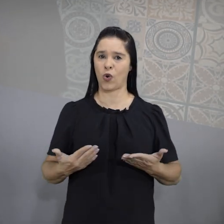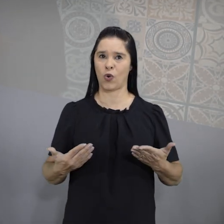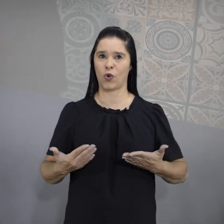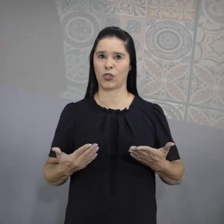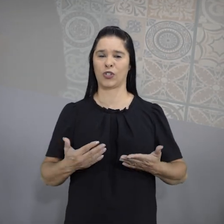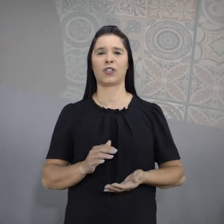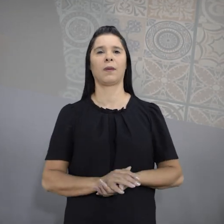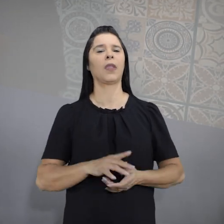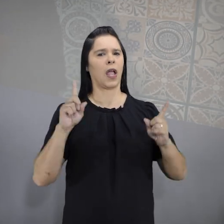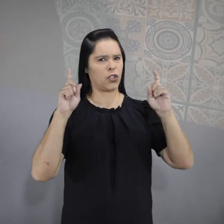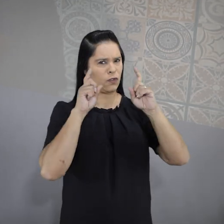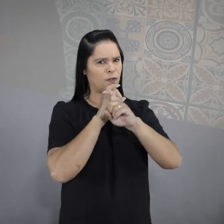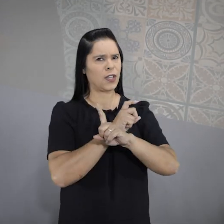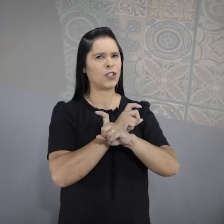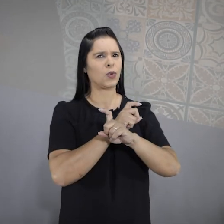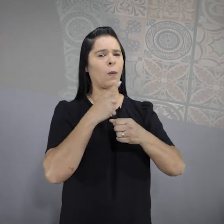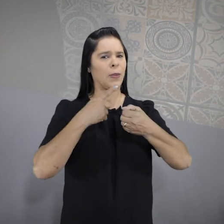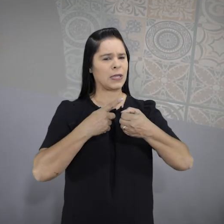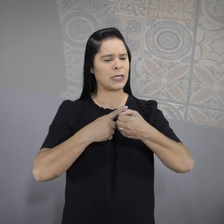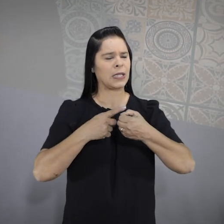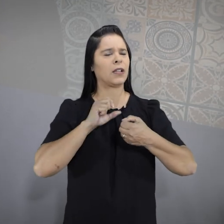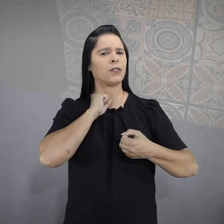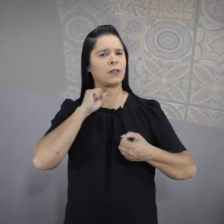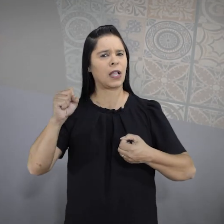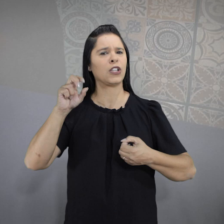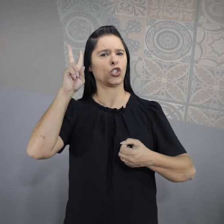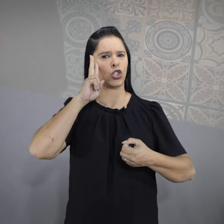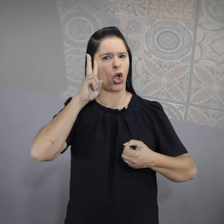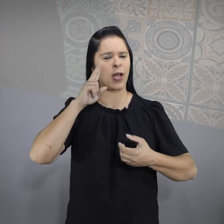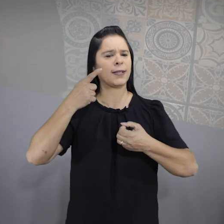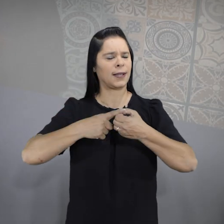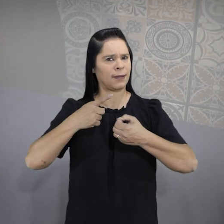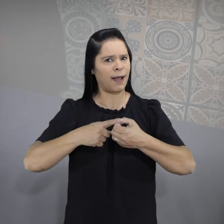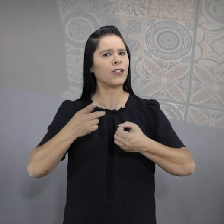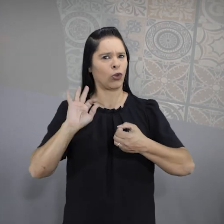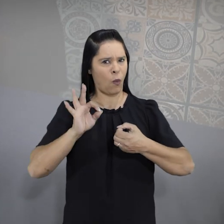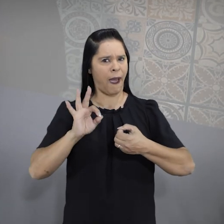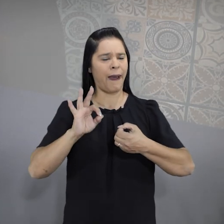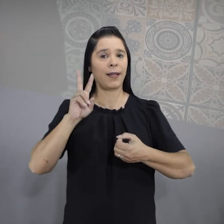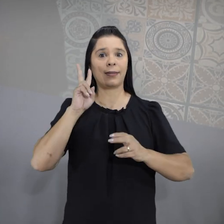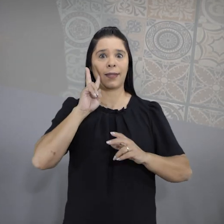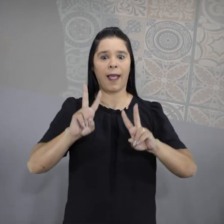Hoje é difícil, uma cidade histórica igual Tiradentes tem um carnaval igual tem, é difícil. Eu acho